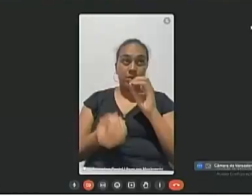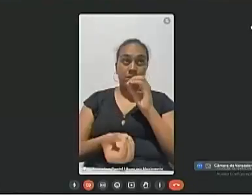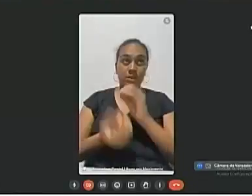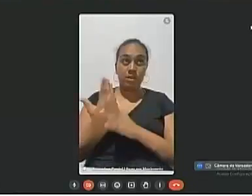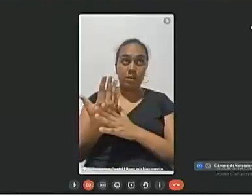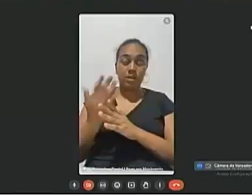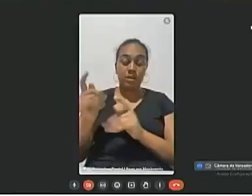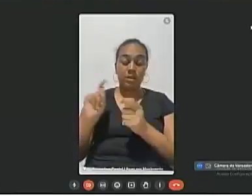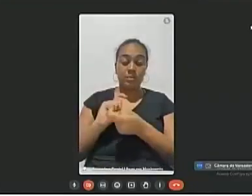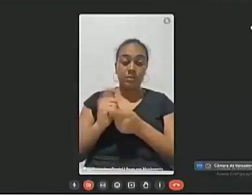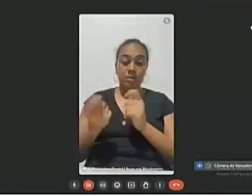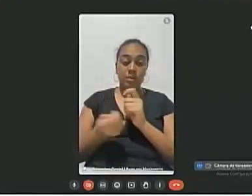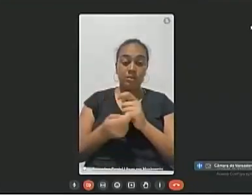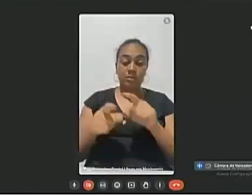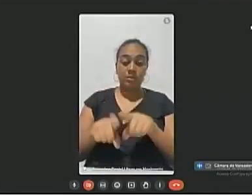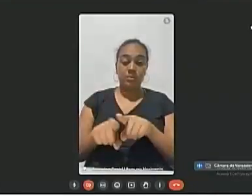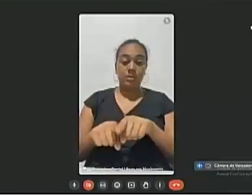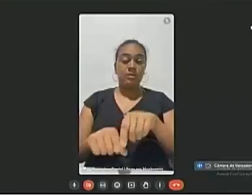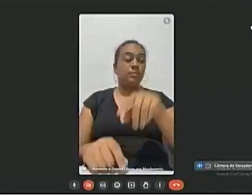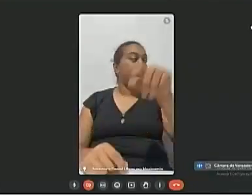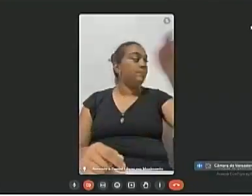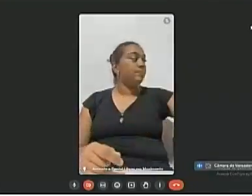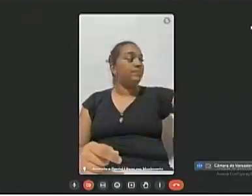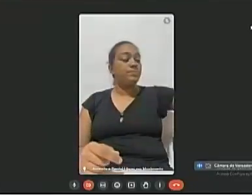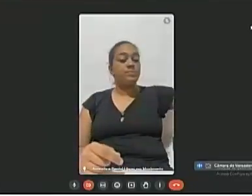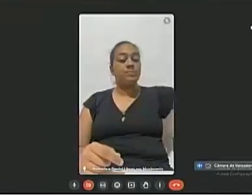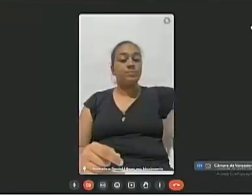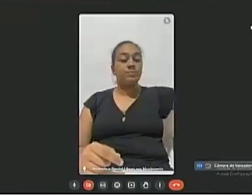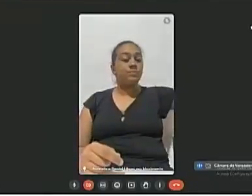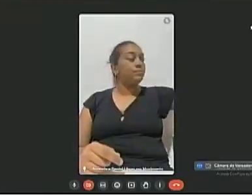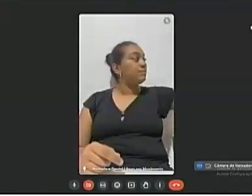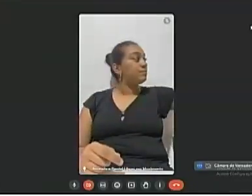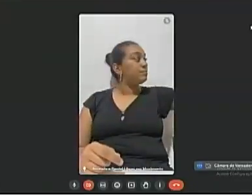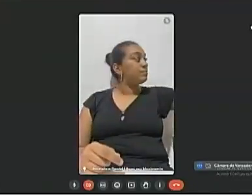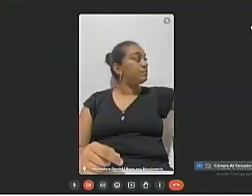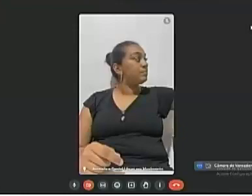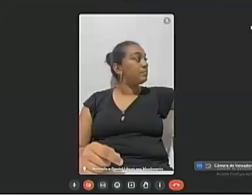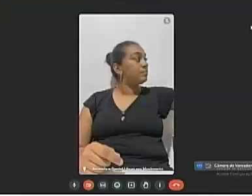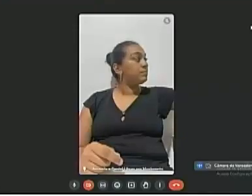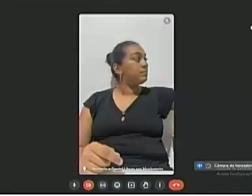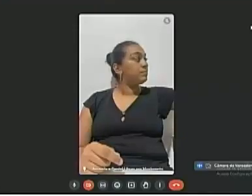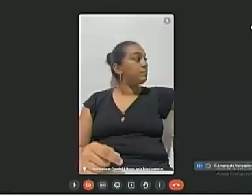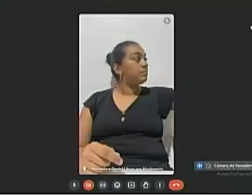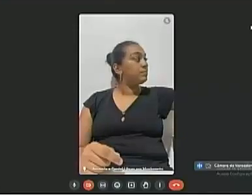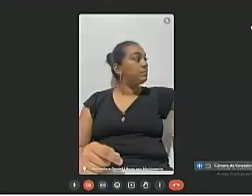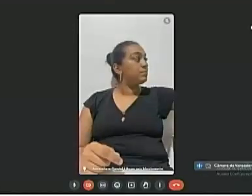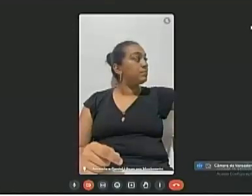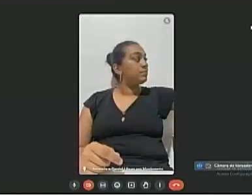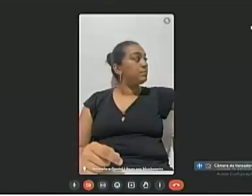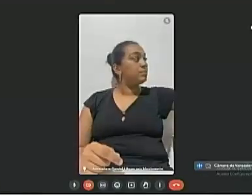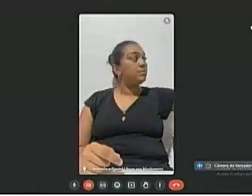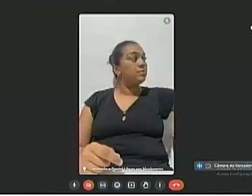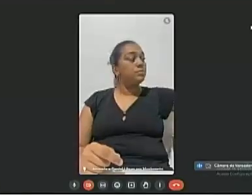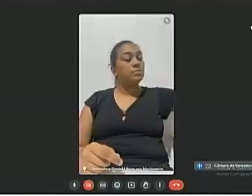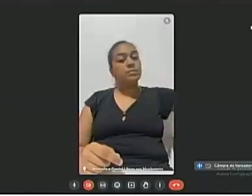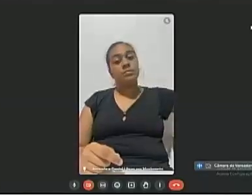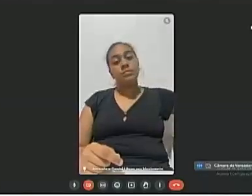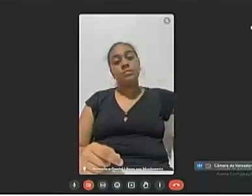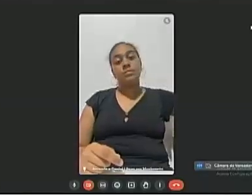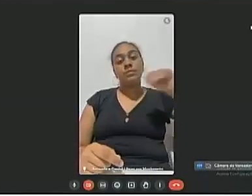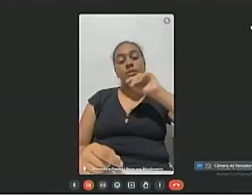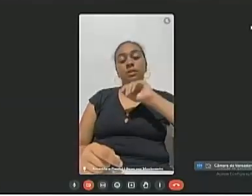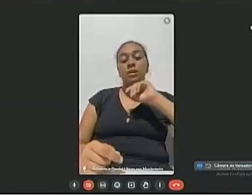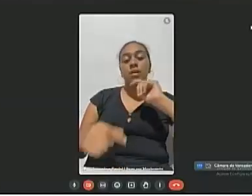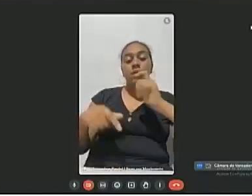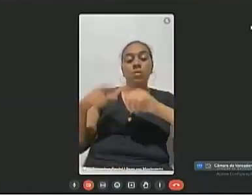né? Eu mostrei para vocês aquele mapeamento a laser do rio, né? Aonde que cabe canais paralelos,